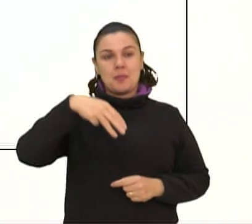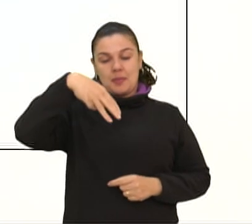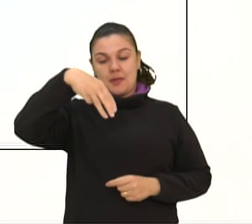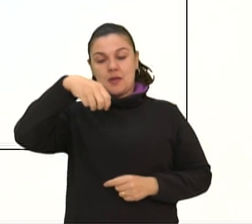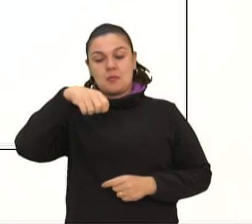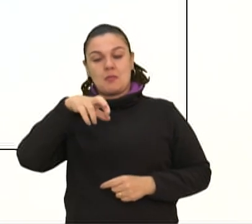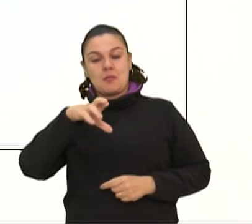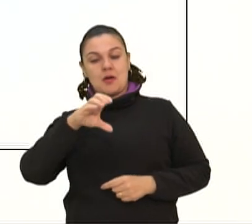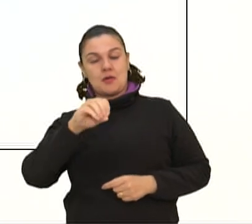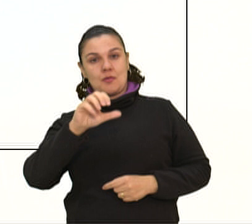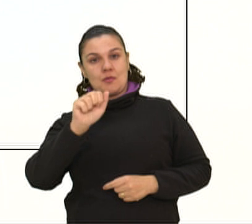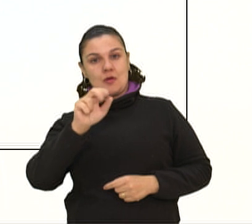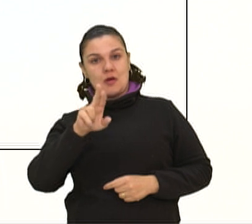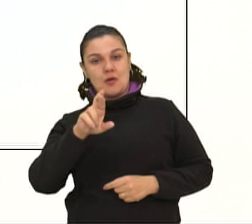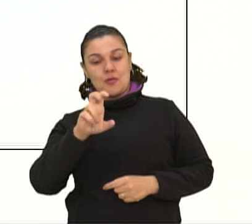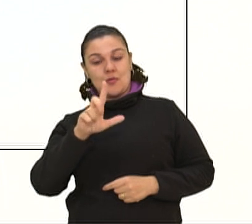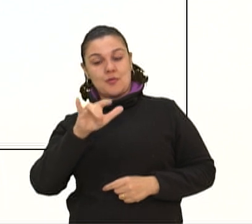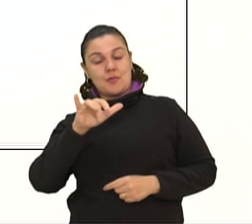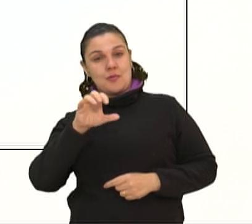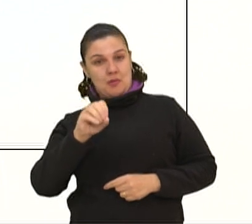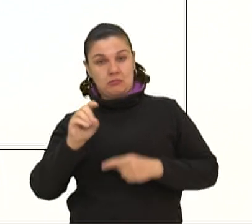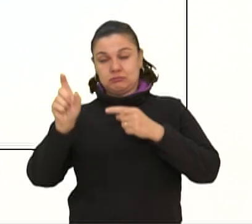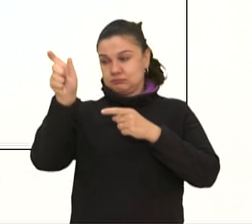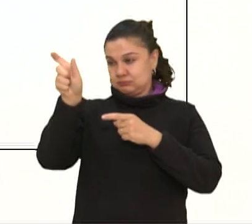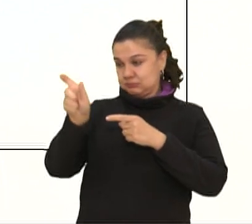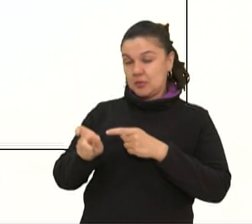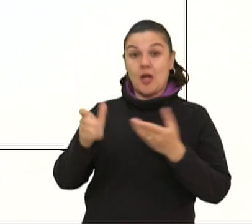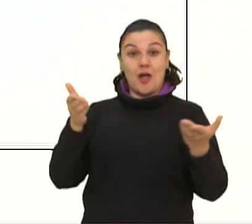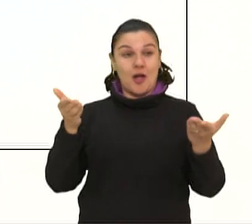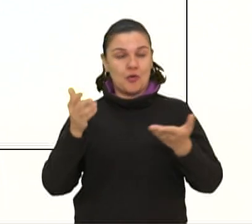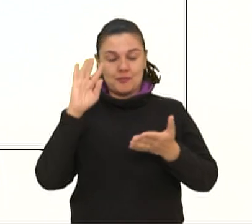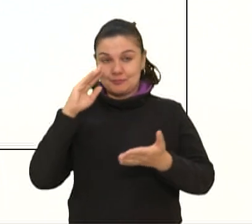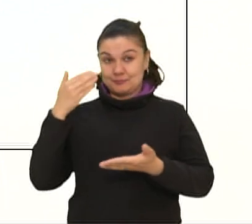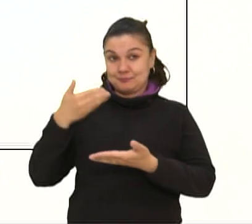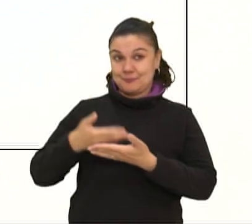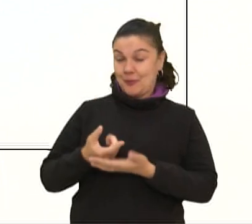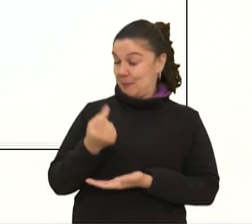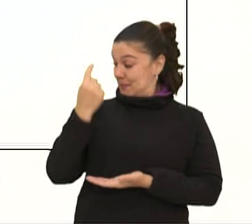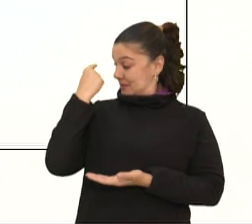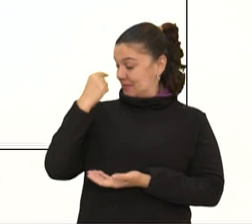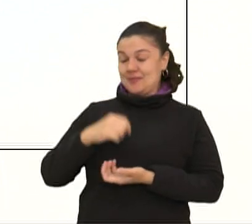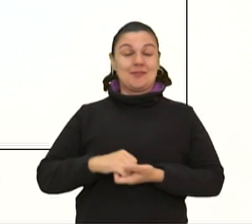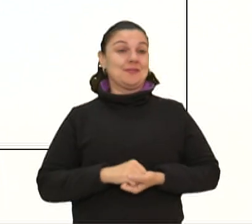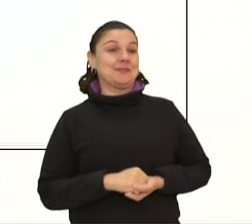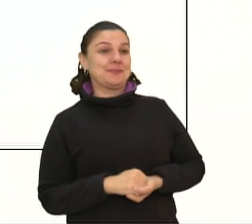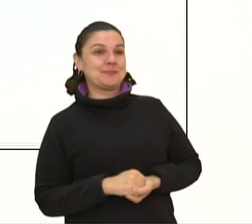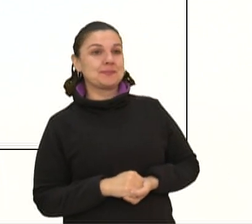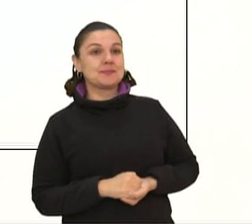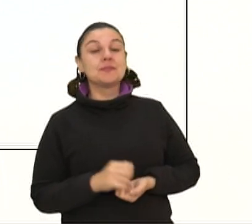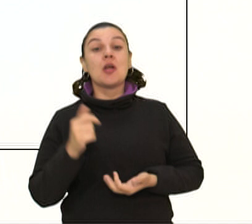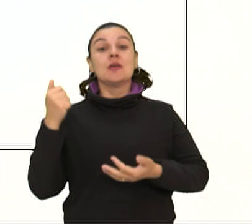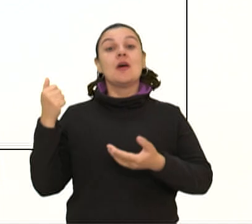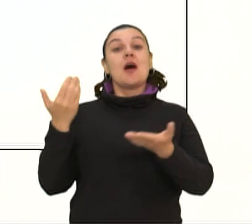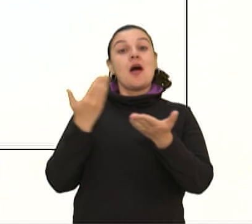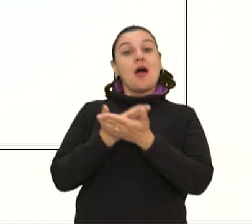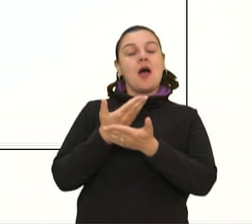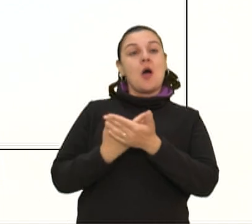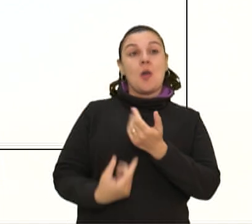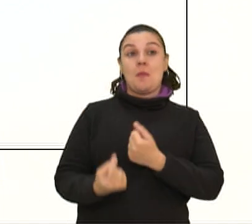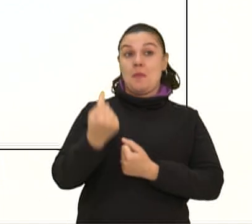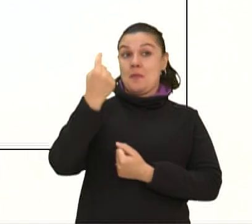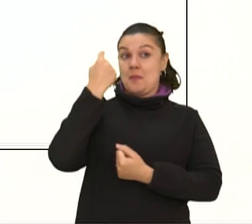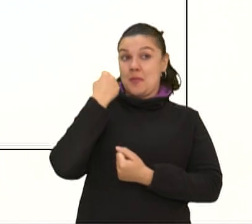Muito bem, pessoal, estamos agora na aula 21, continuando a falar sobre o neoestoicismo. Hoje